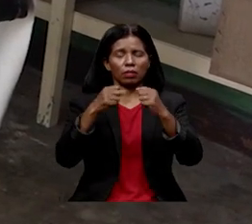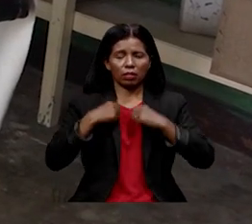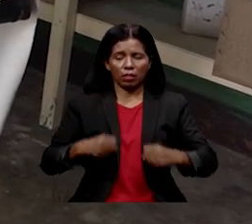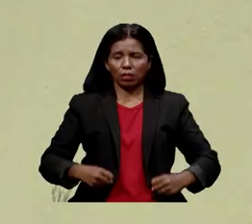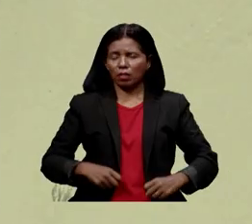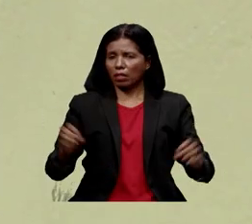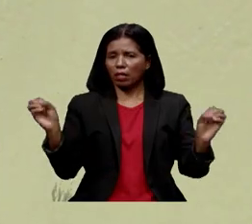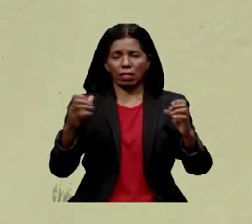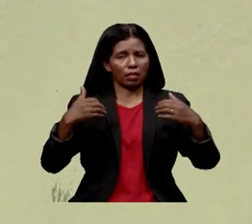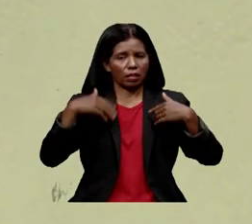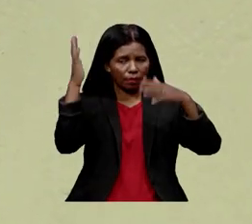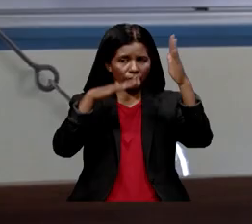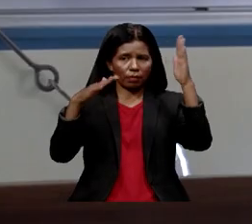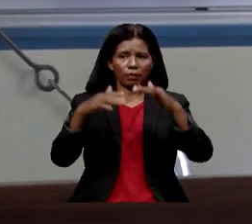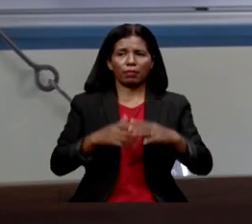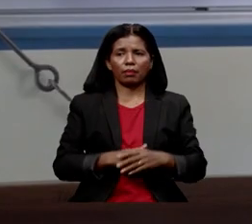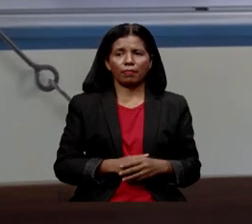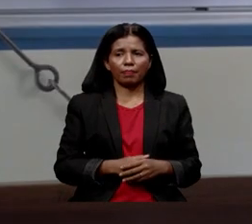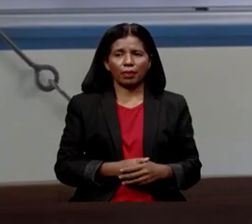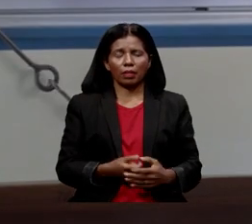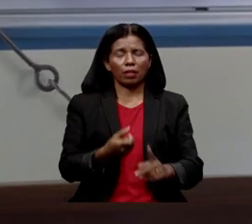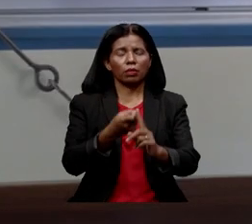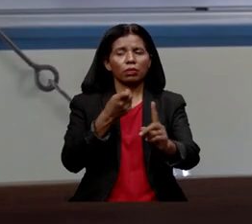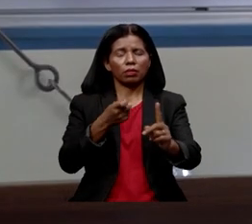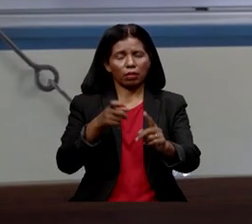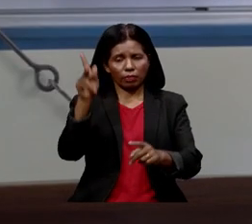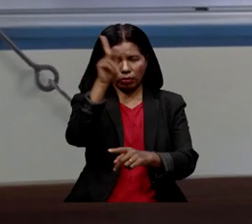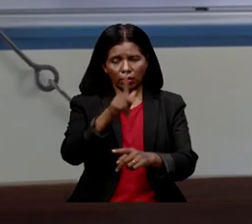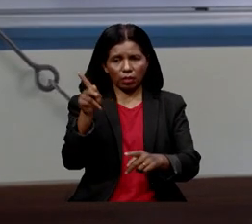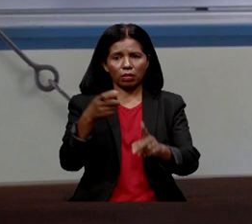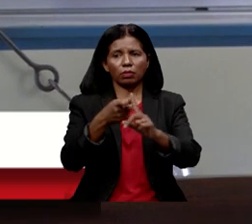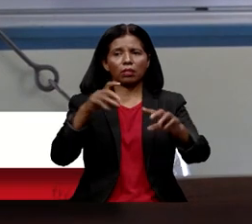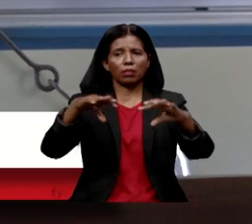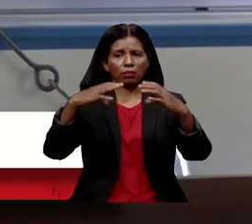a problema. Se fiscalização, se comissão